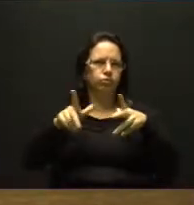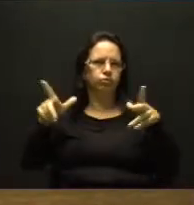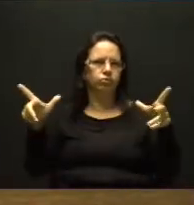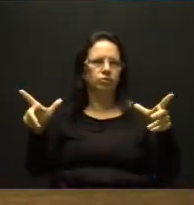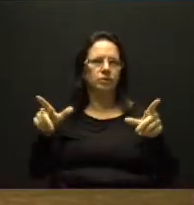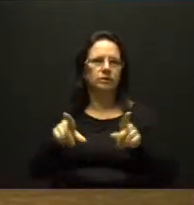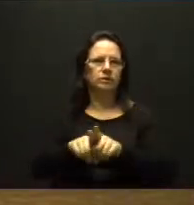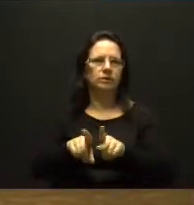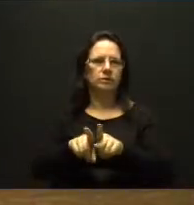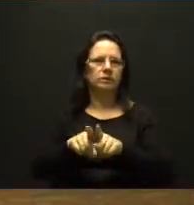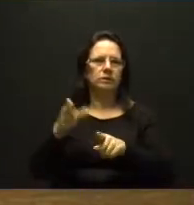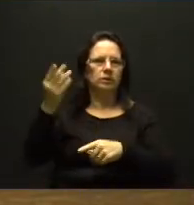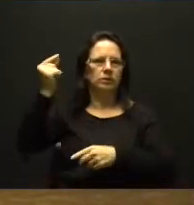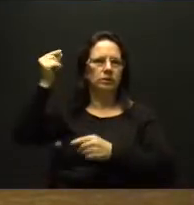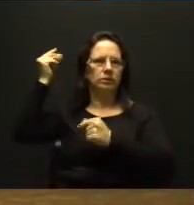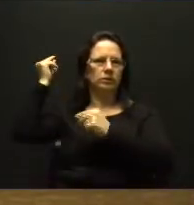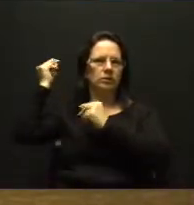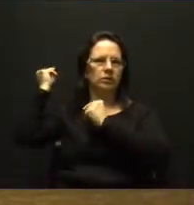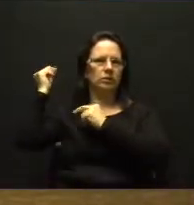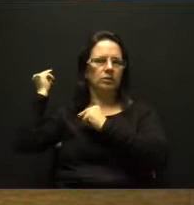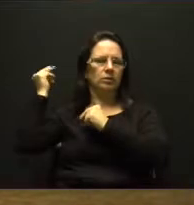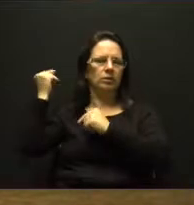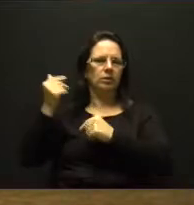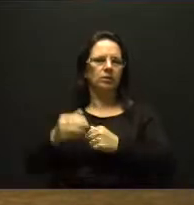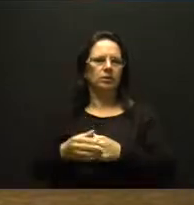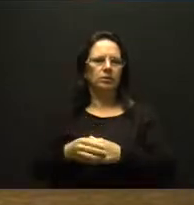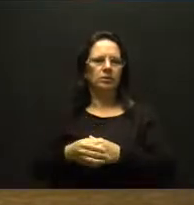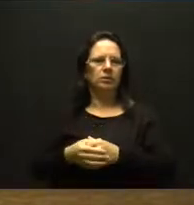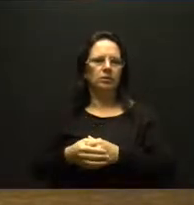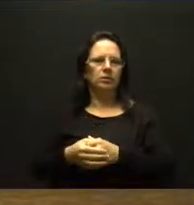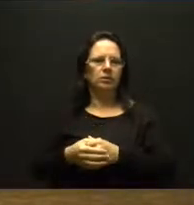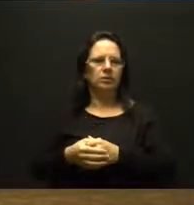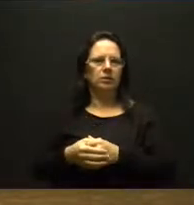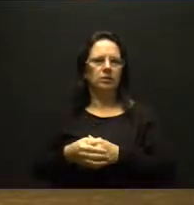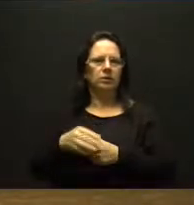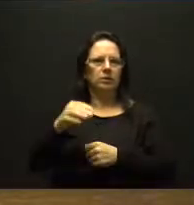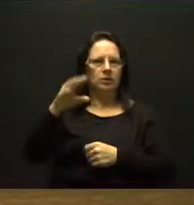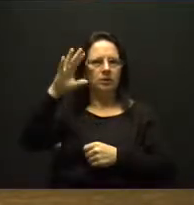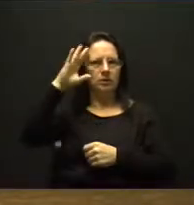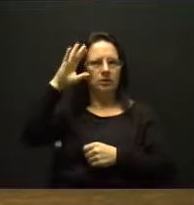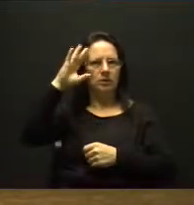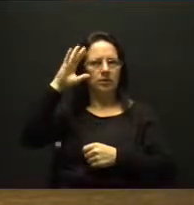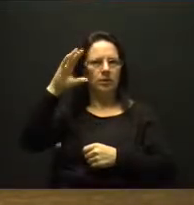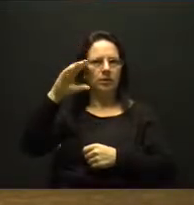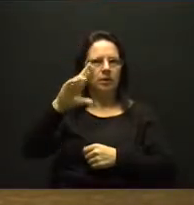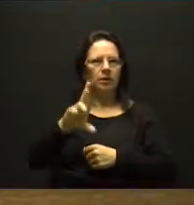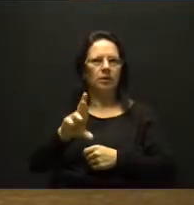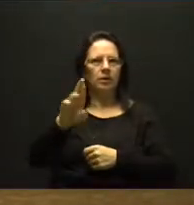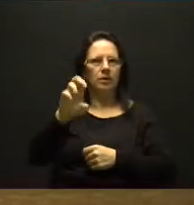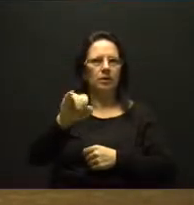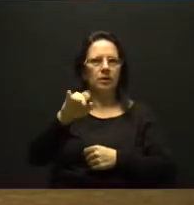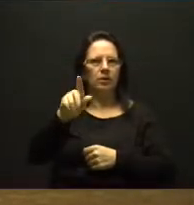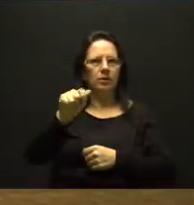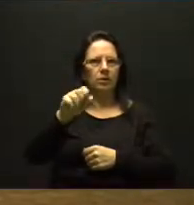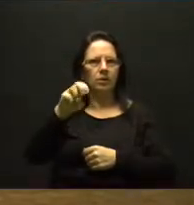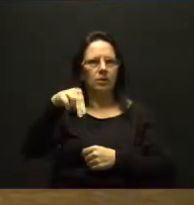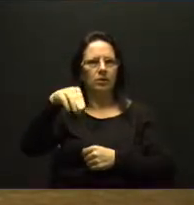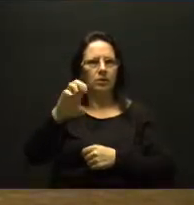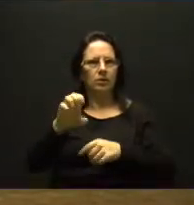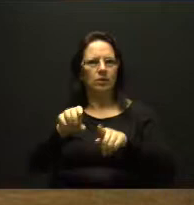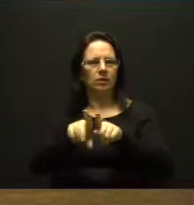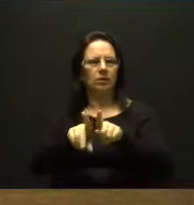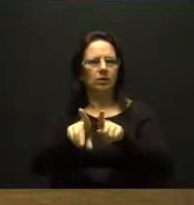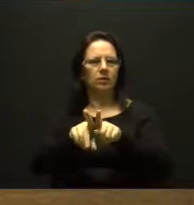aqui desde a época que acho que na época estava aqui também nós víamos além da gestão passada